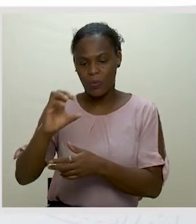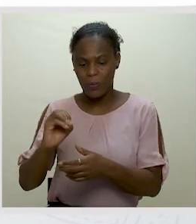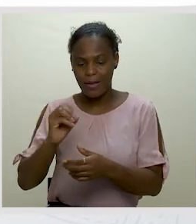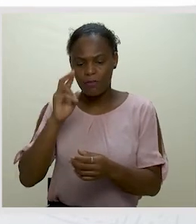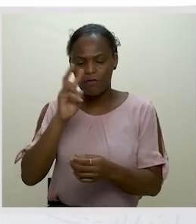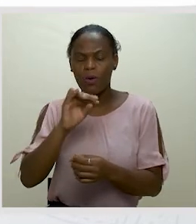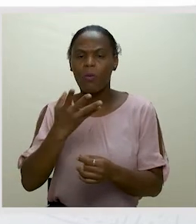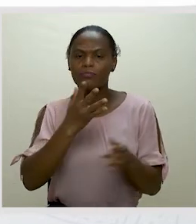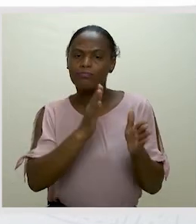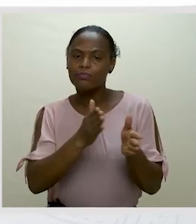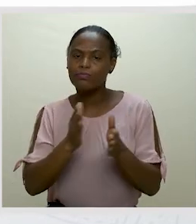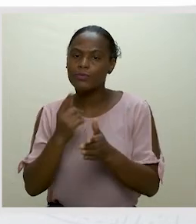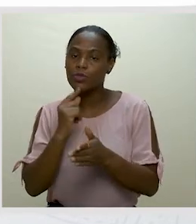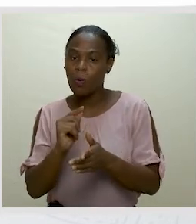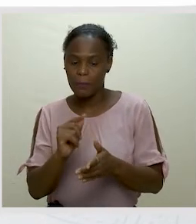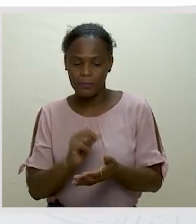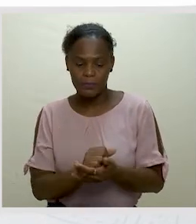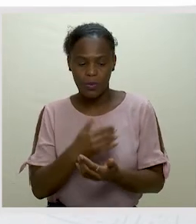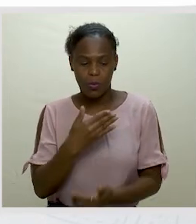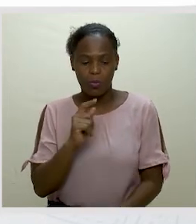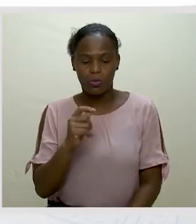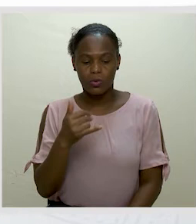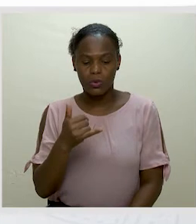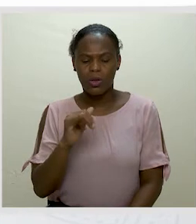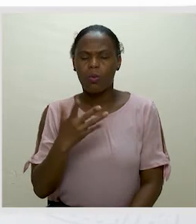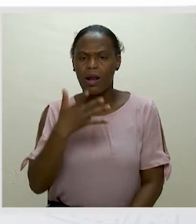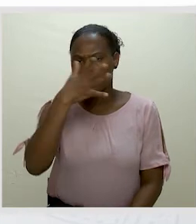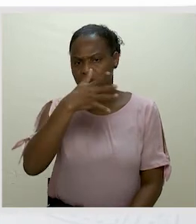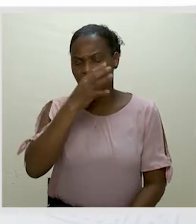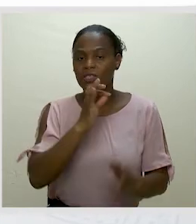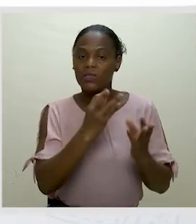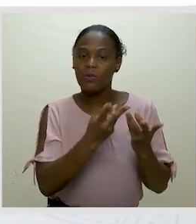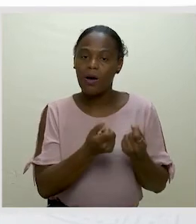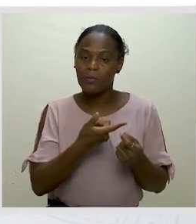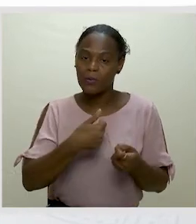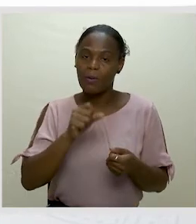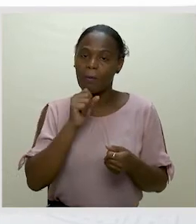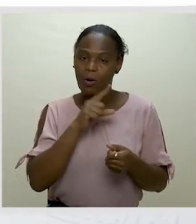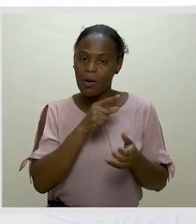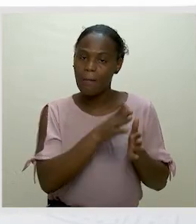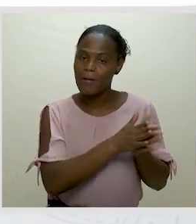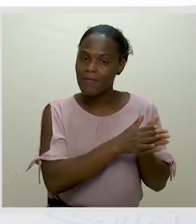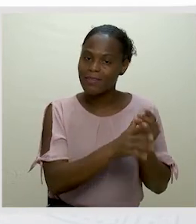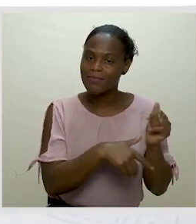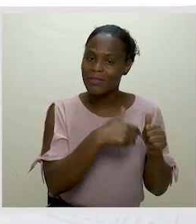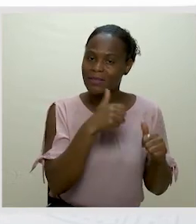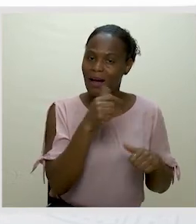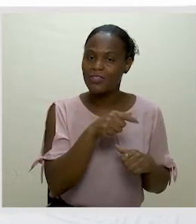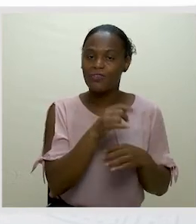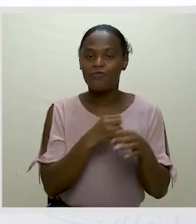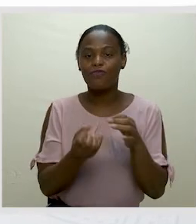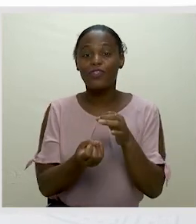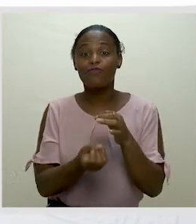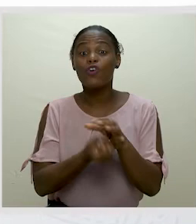Identifica esses processos. 1.2. Em que atividades económicas podemos tirar